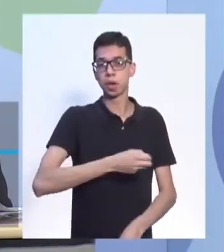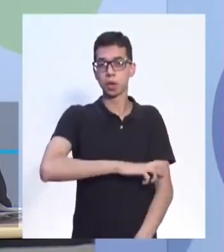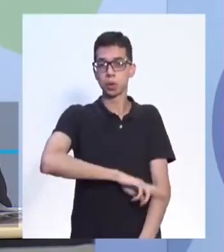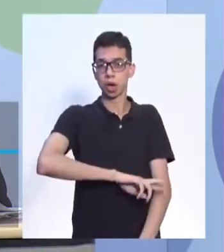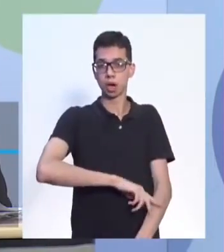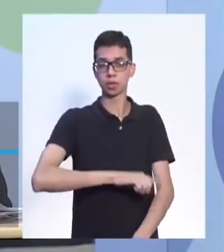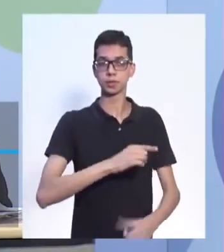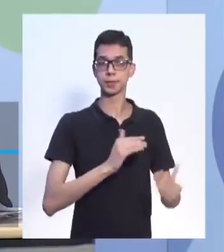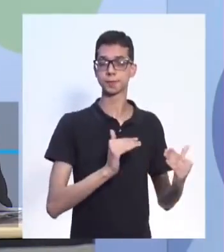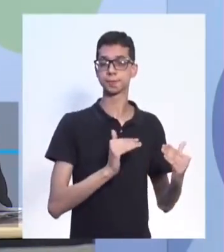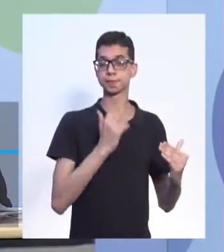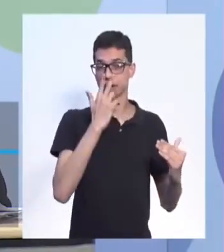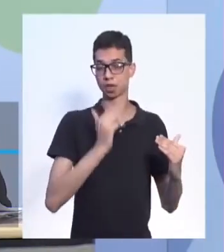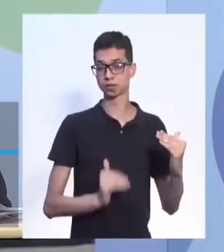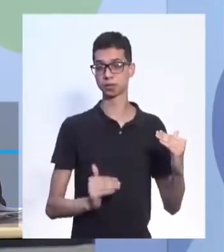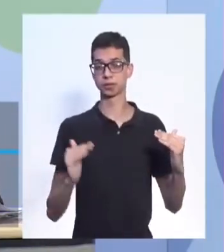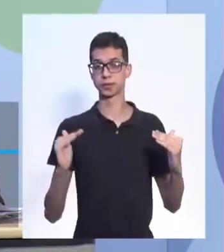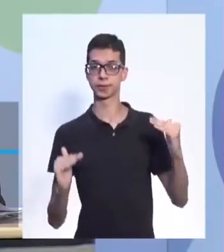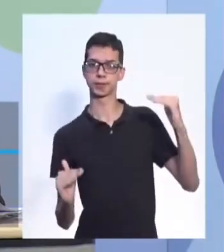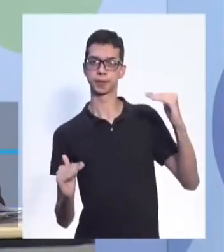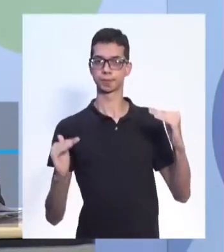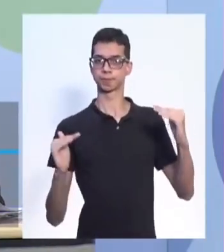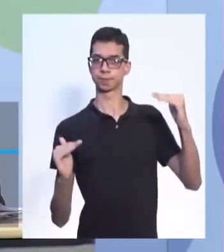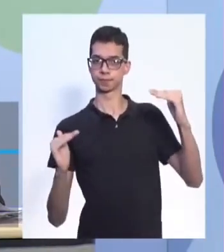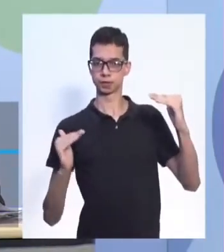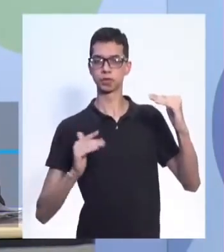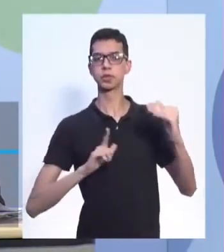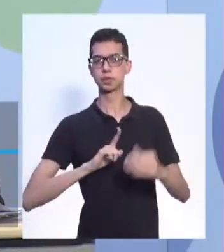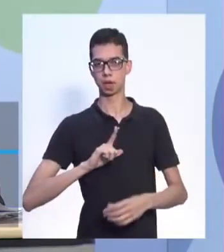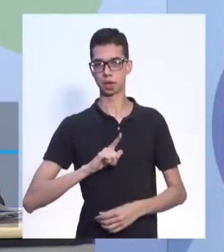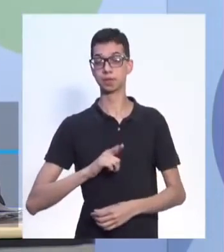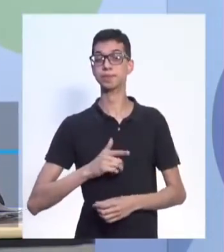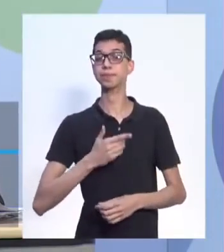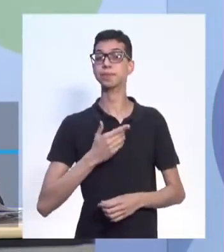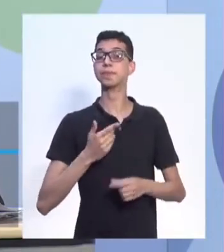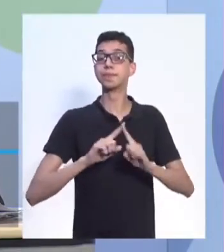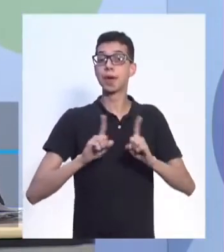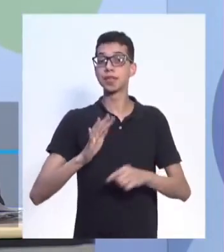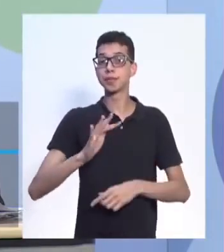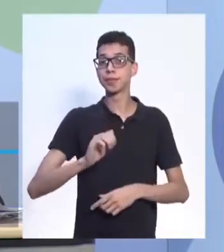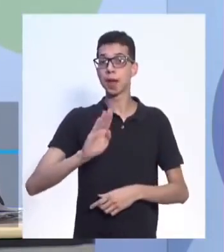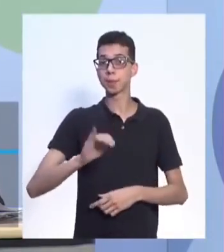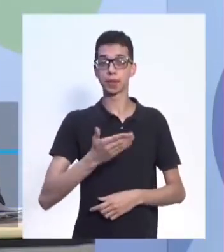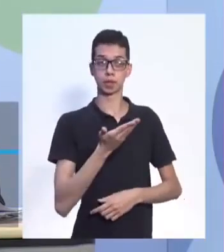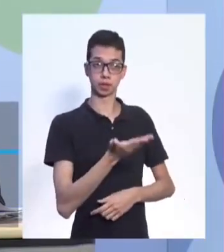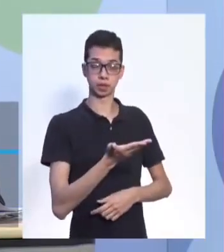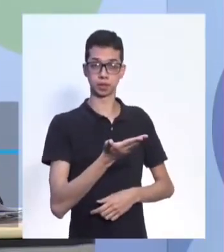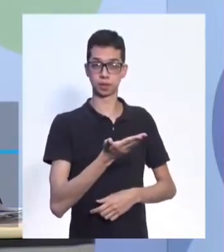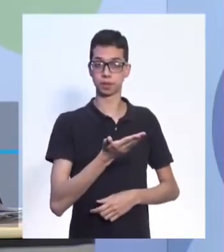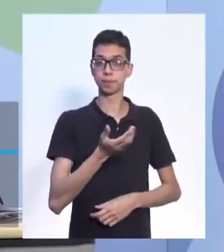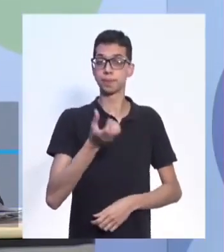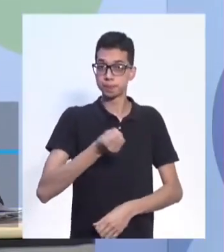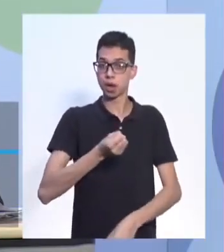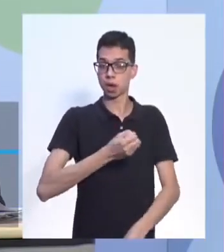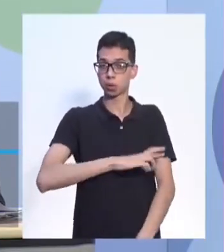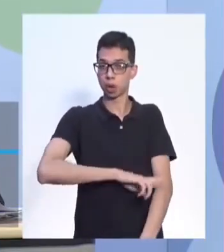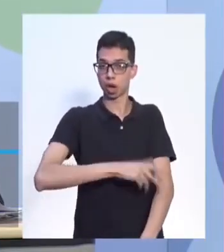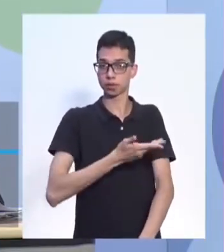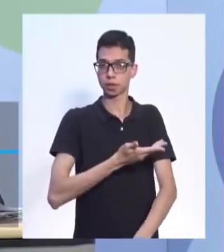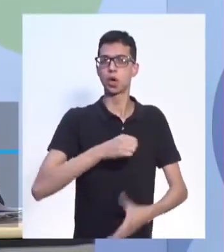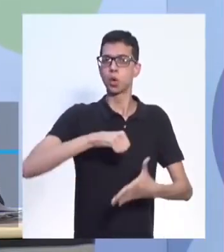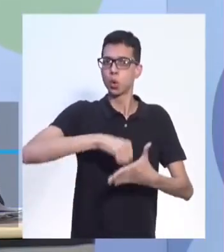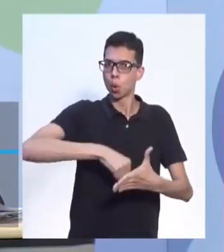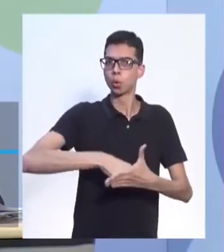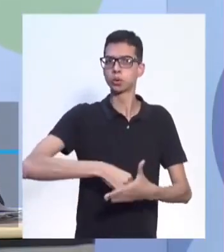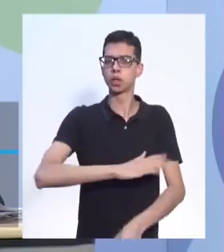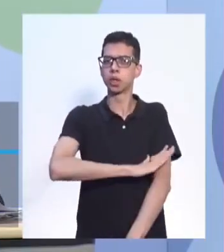que luta, né, pelas situações em relação ao racismo, ela precisa ser acolhida e não ser atacada, porque ela